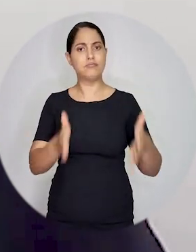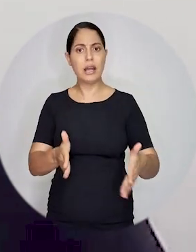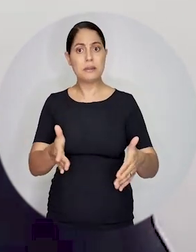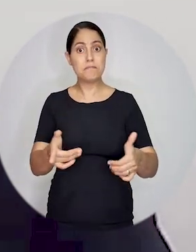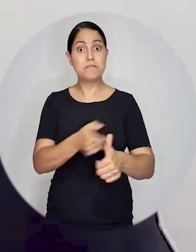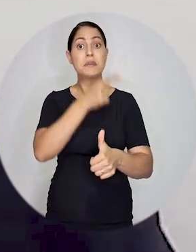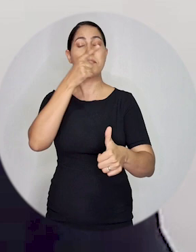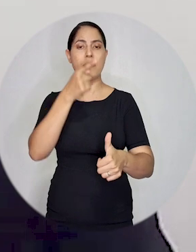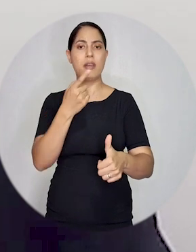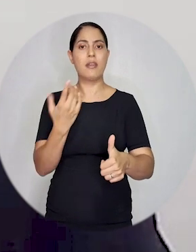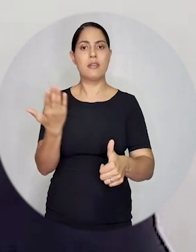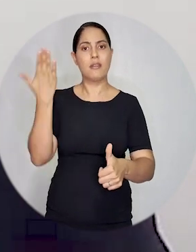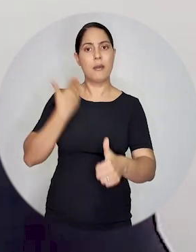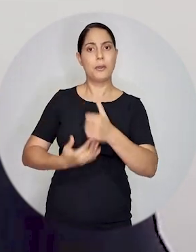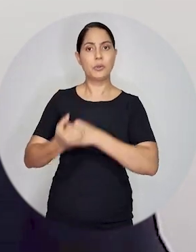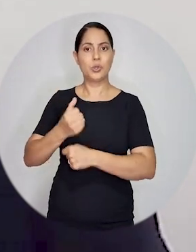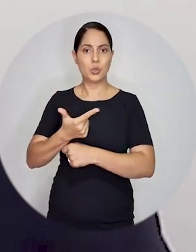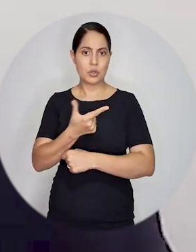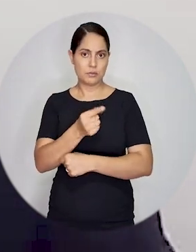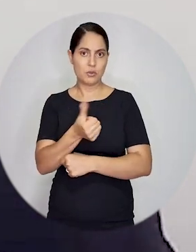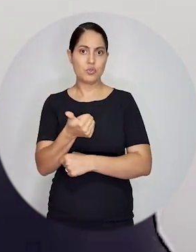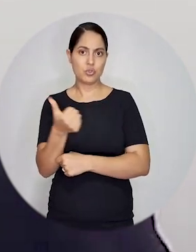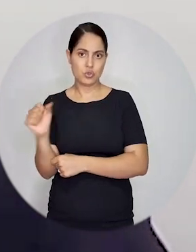primeira participação, ainda na gestão